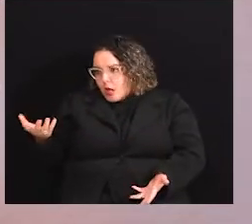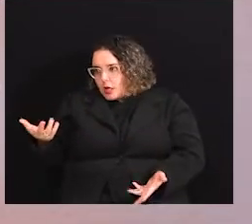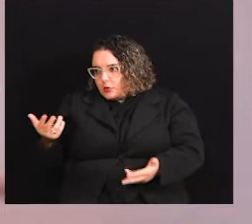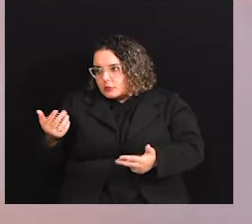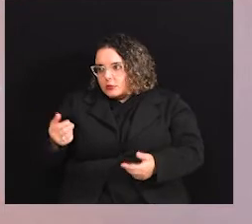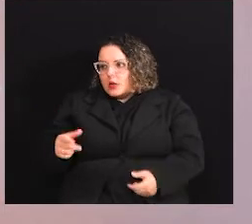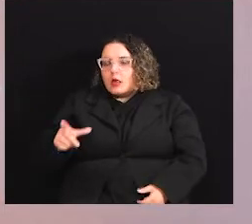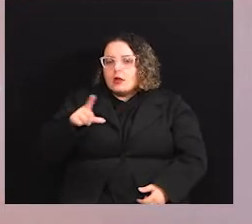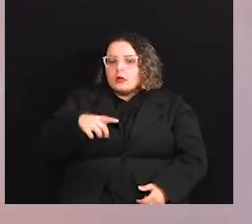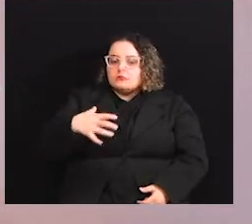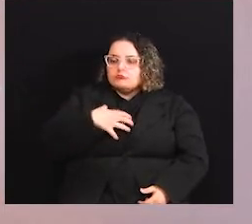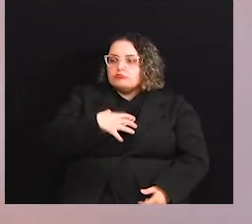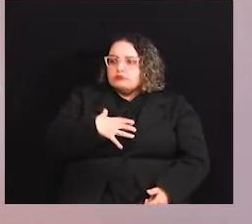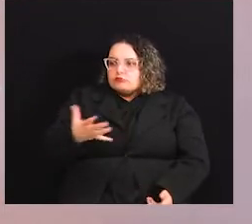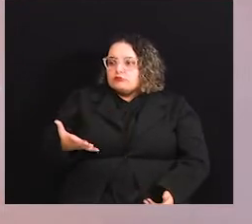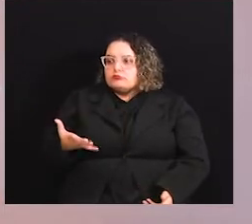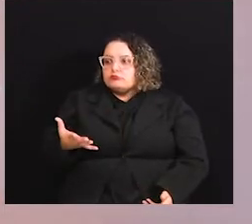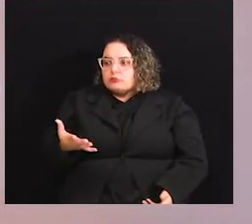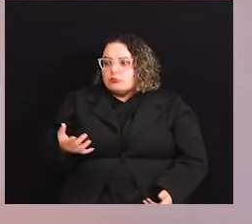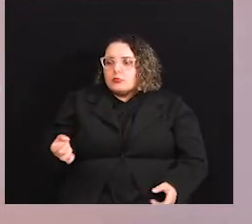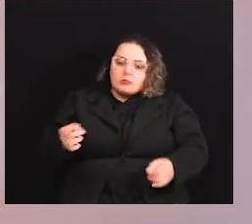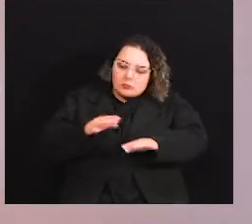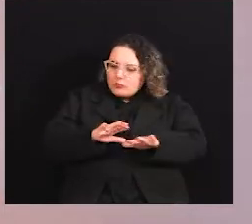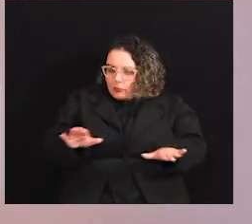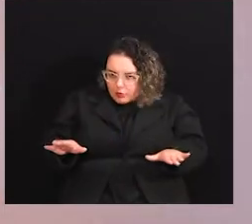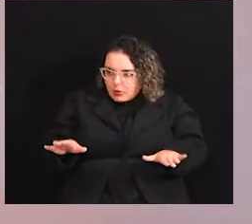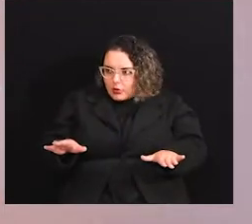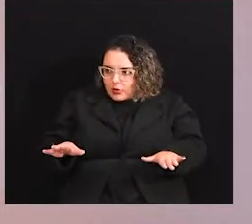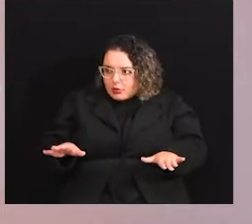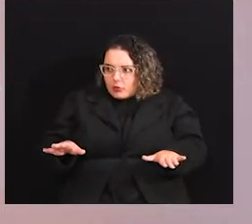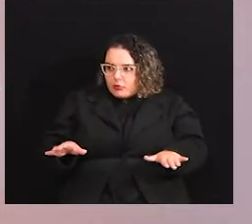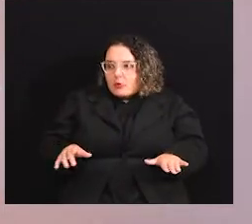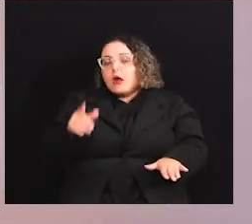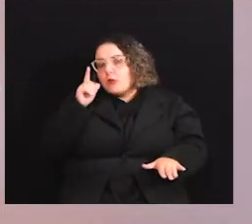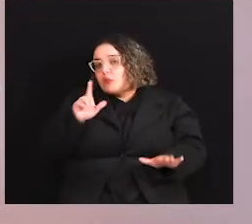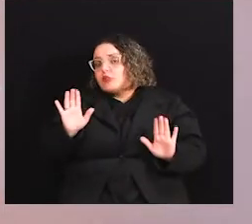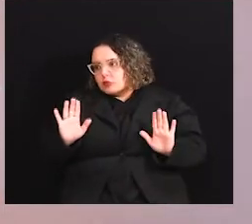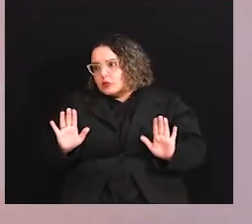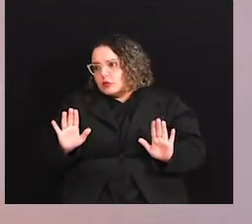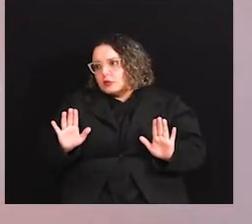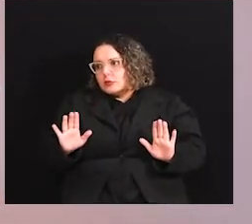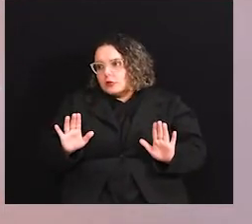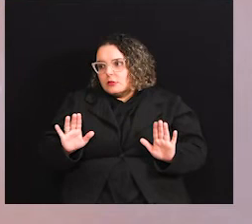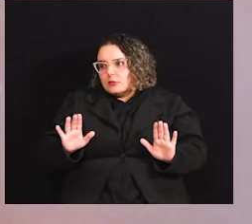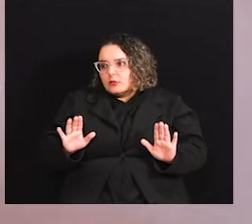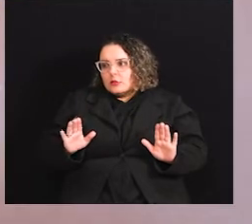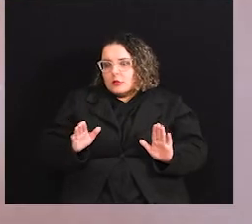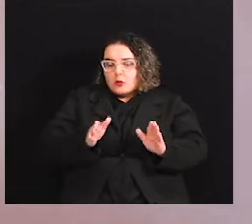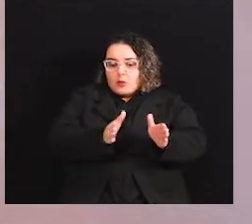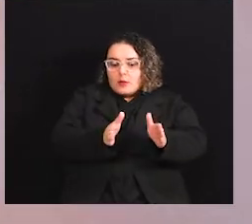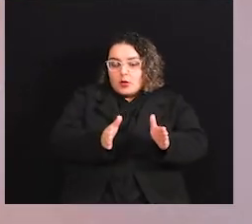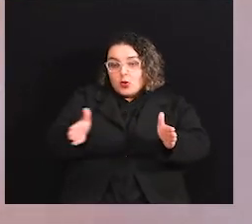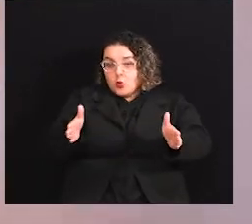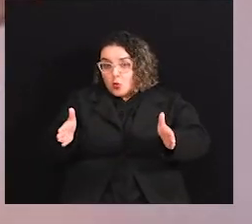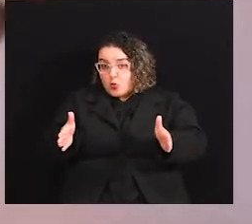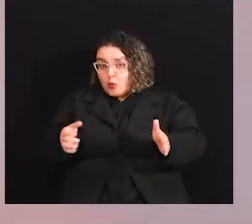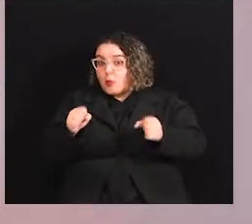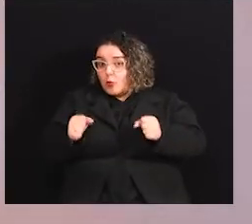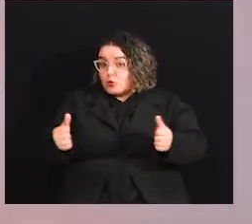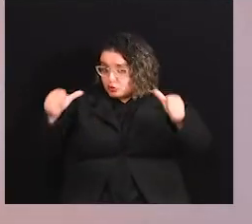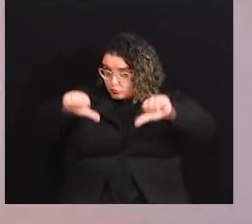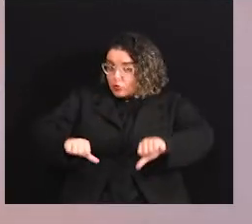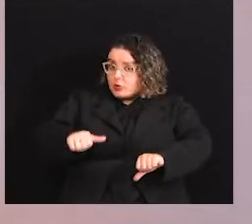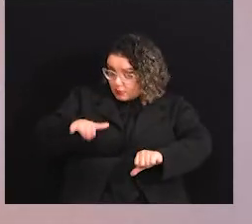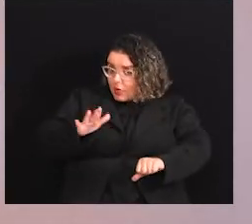derivados. Tem os sintomas, mas aí depois passa. Né? Fala, eu aguento os sintomas. Isso a médio ou a longo prazo pode